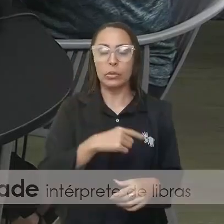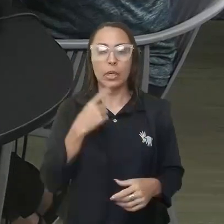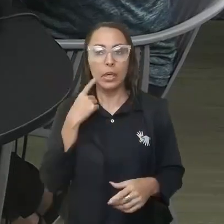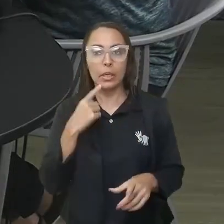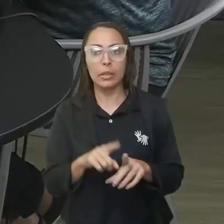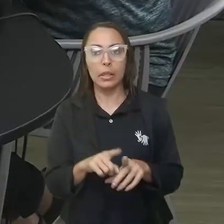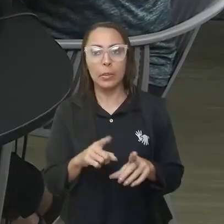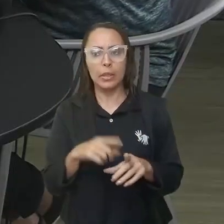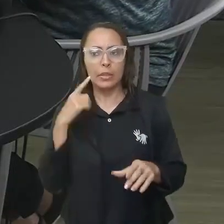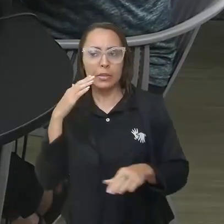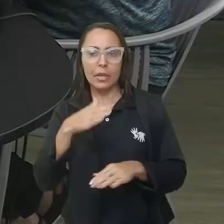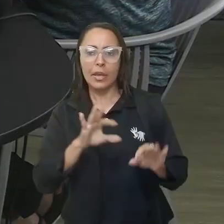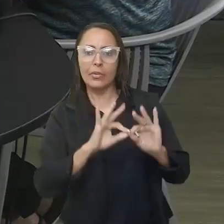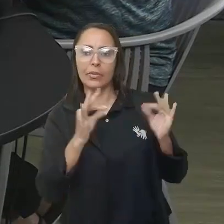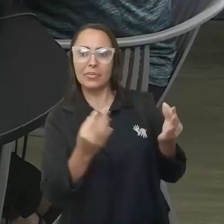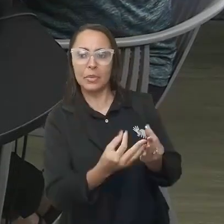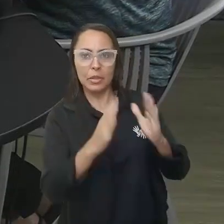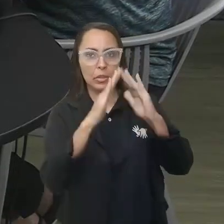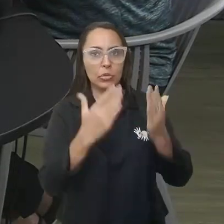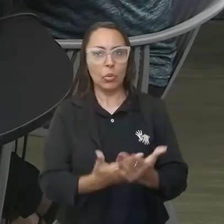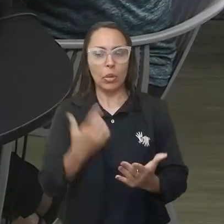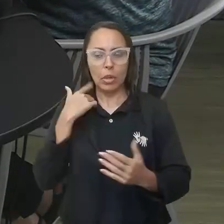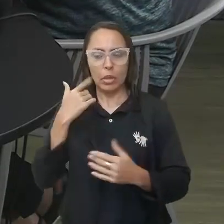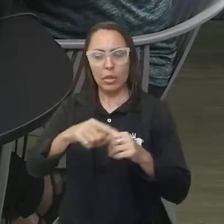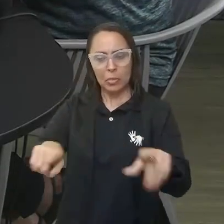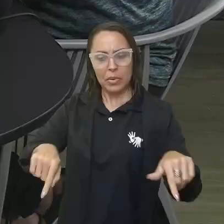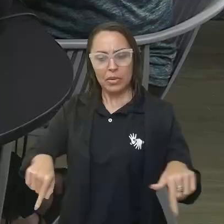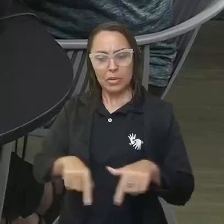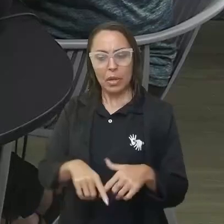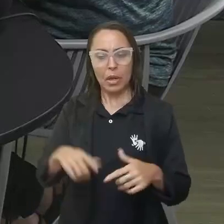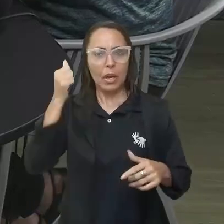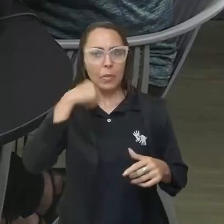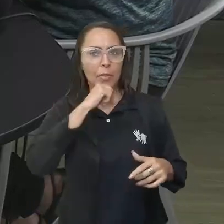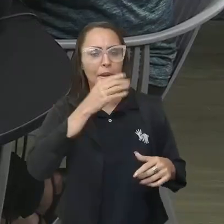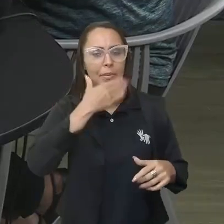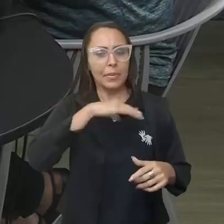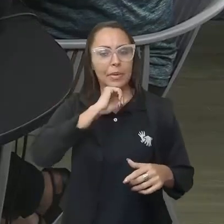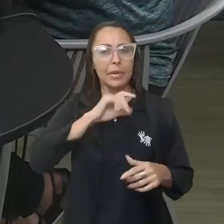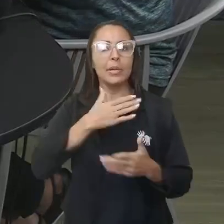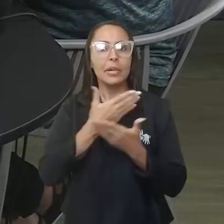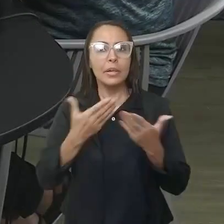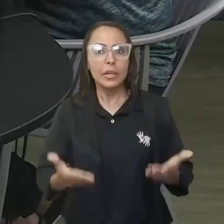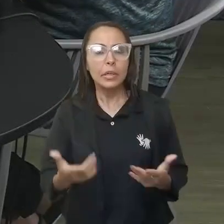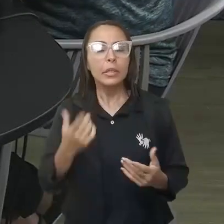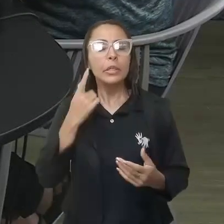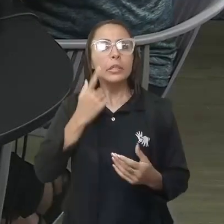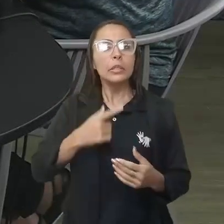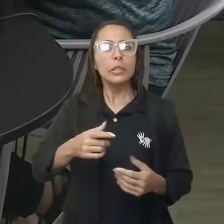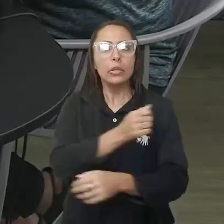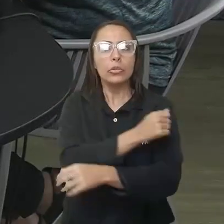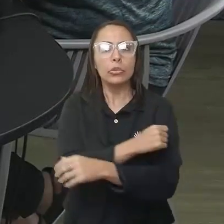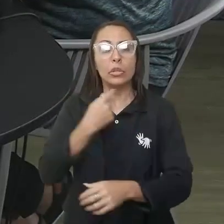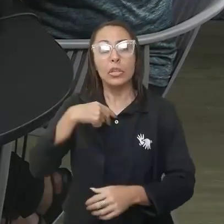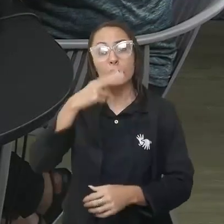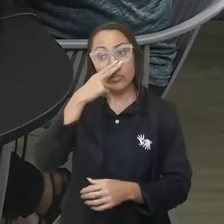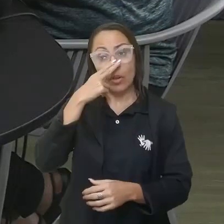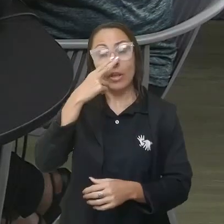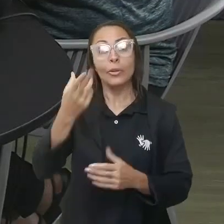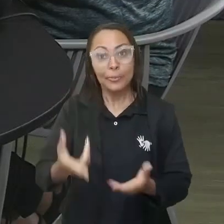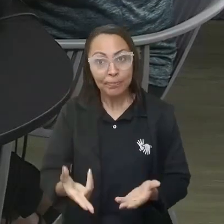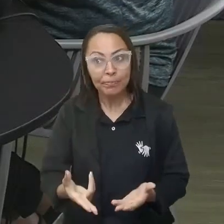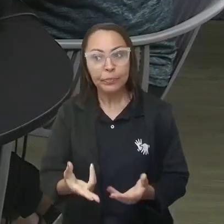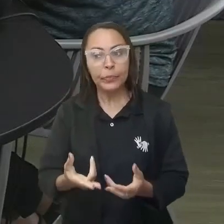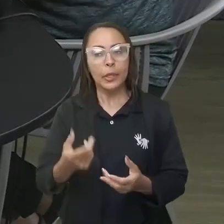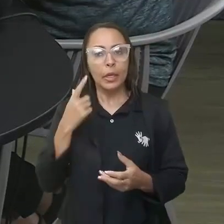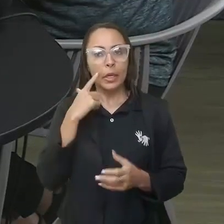família na escola, a gente recebia dentro da minha sala os pais e as mães, né, de estudantes evangélicos, principalmente de uma